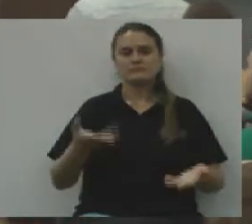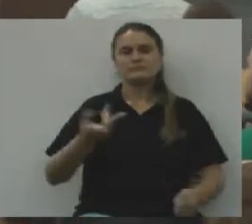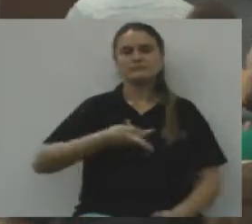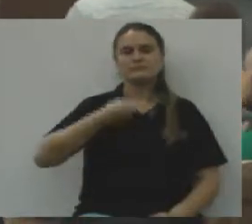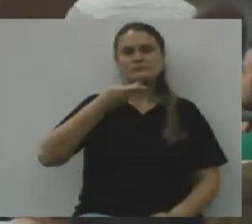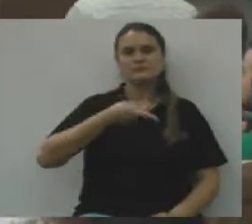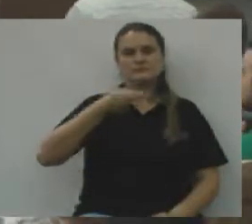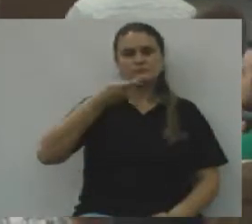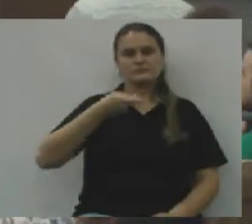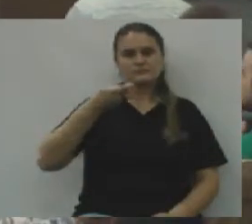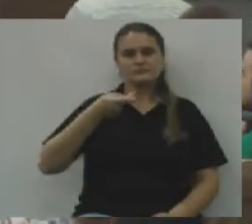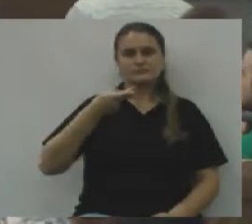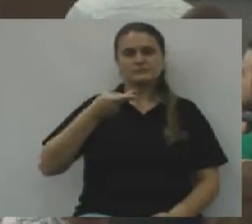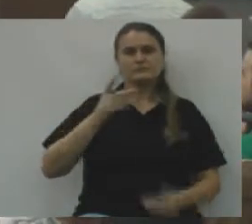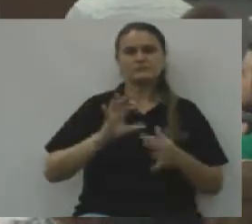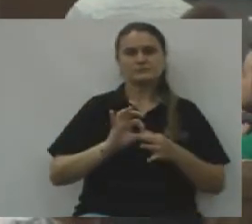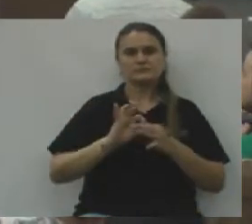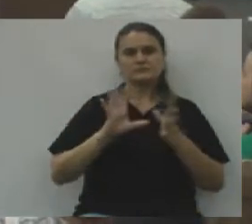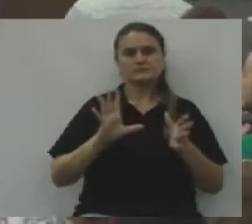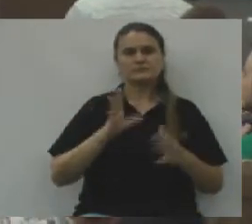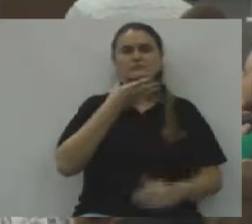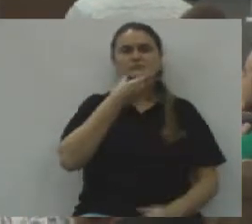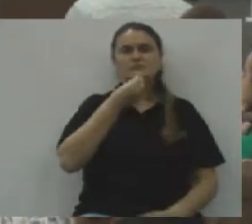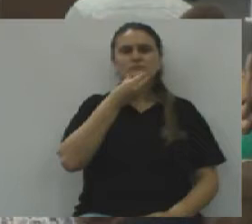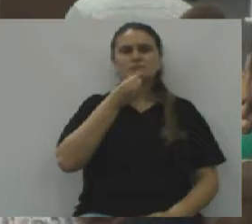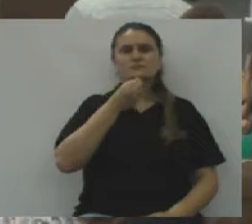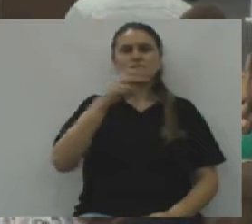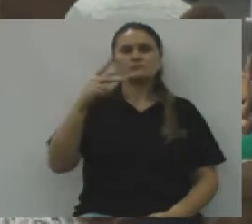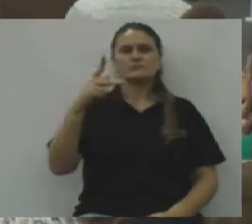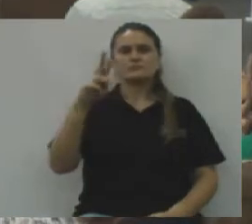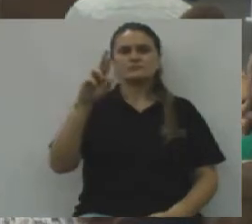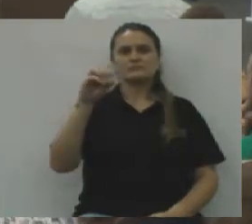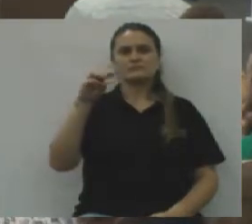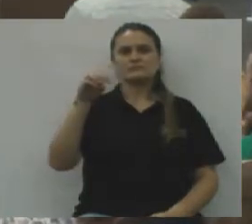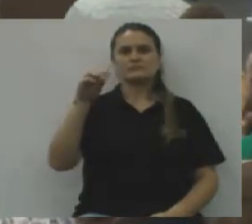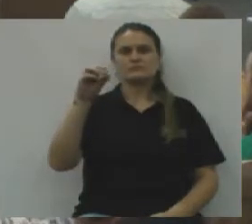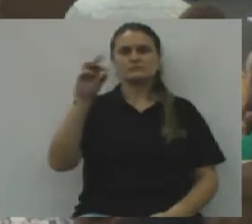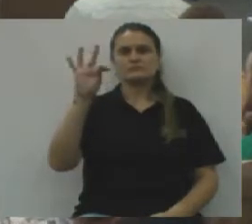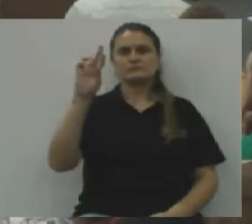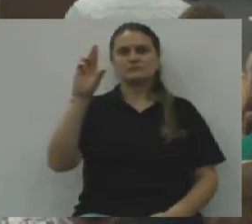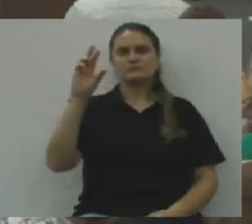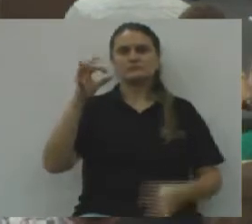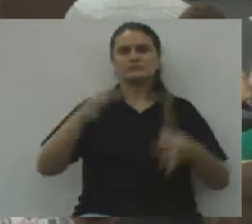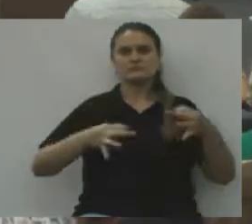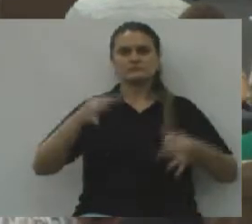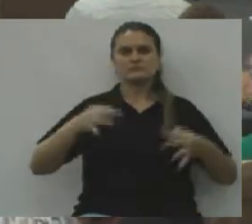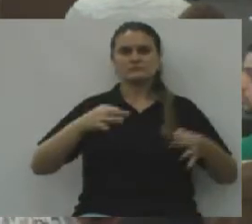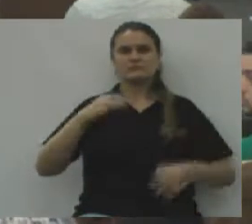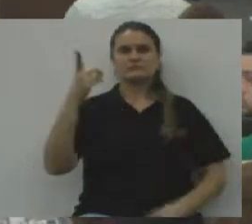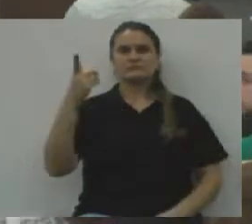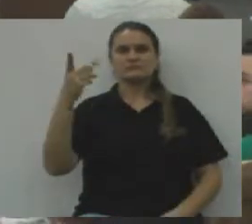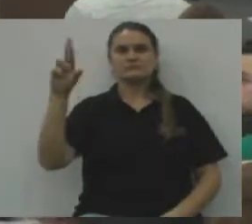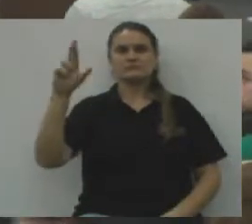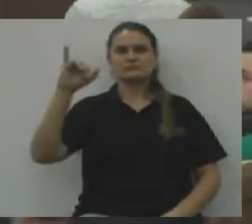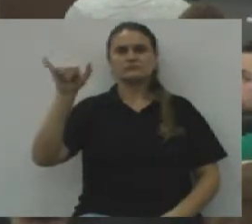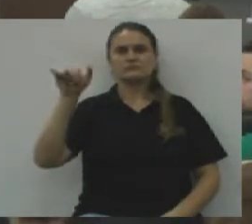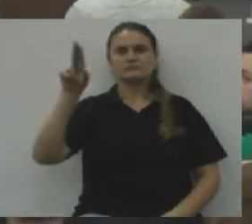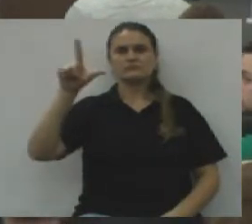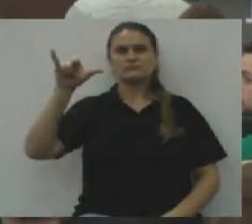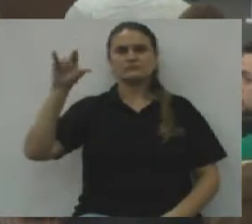Encontra-se inscrito na tribuna o senhor promotor de justiça, doutor Júlio Ribeiro de Campos